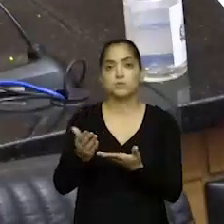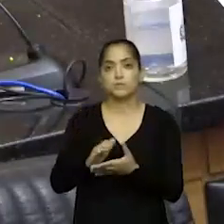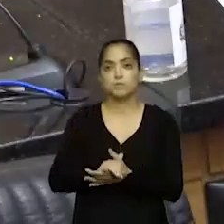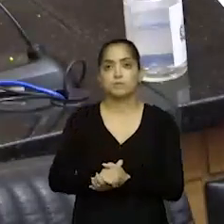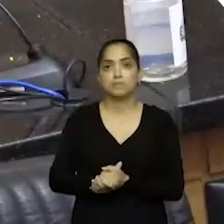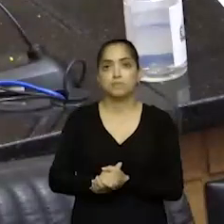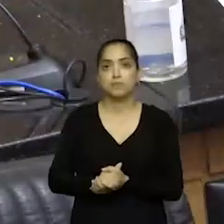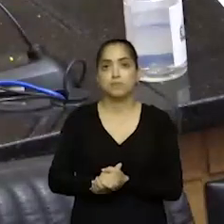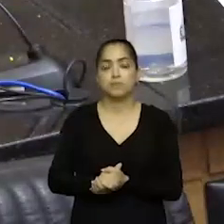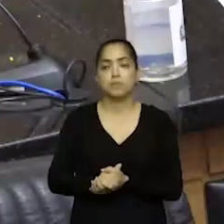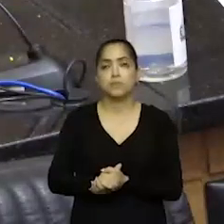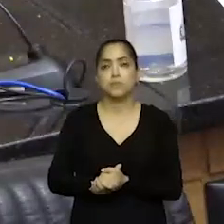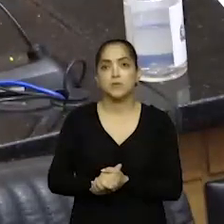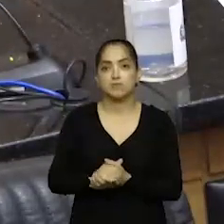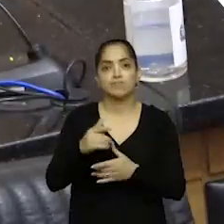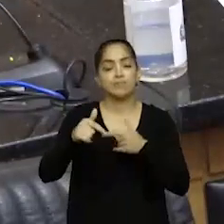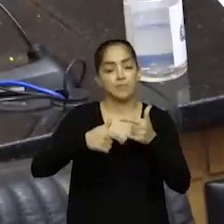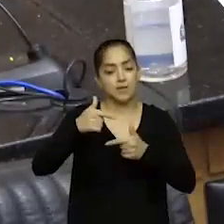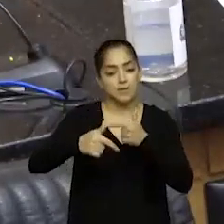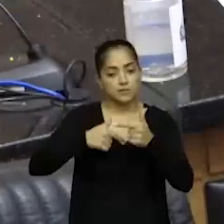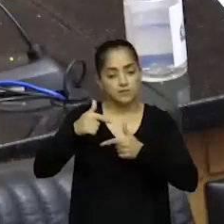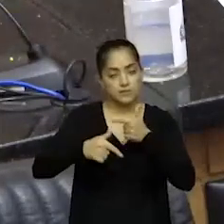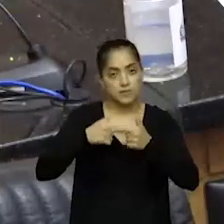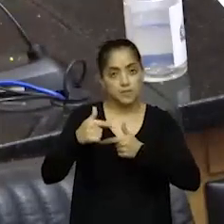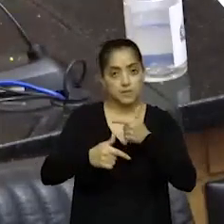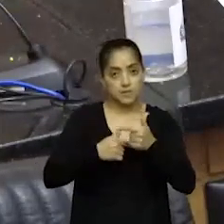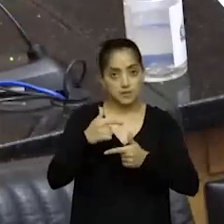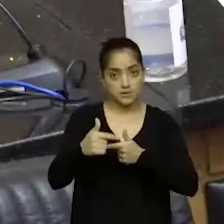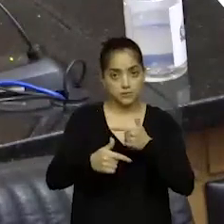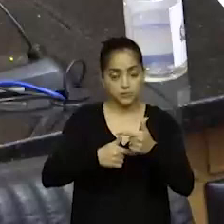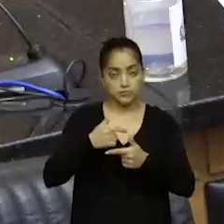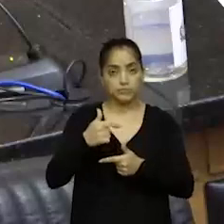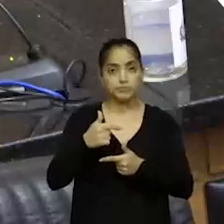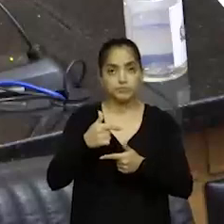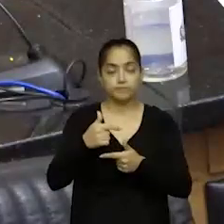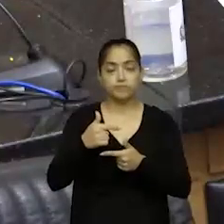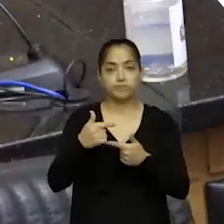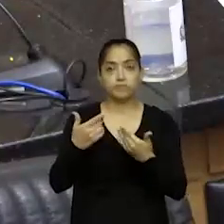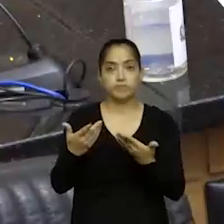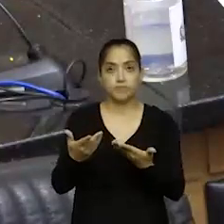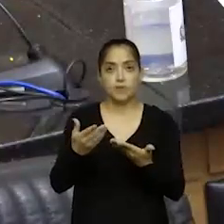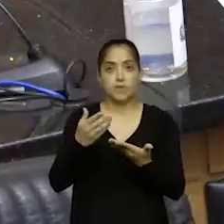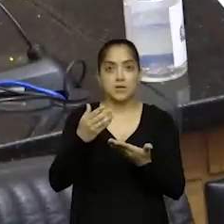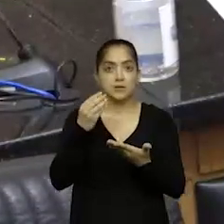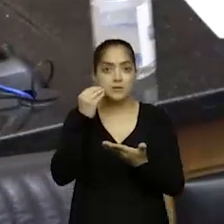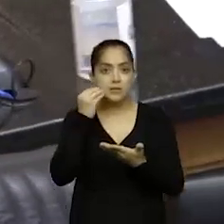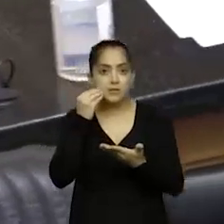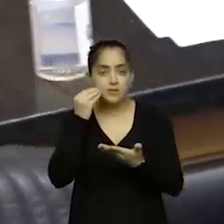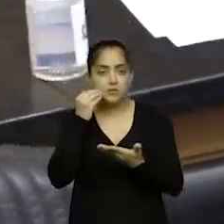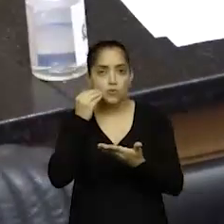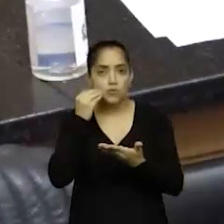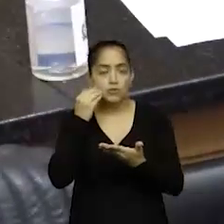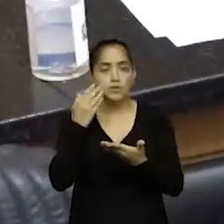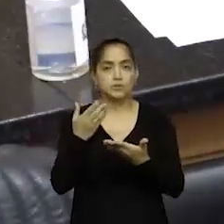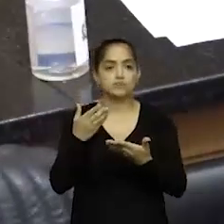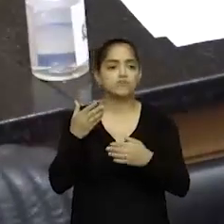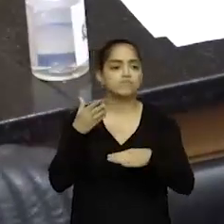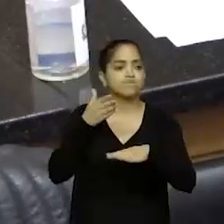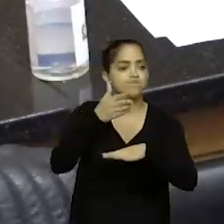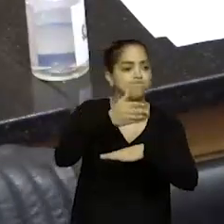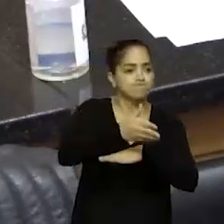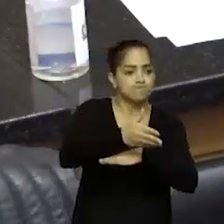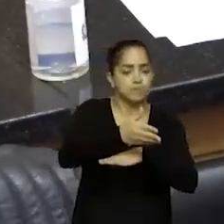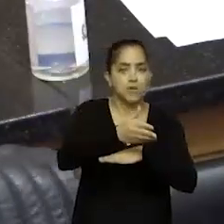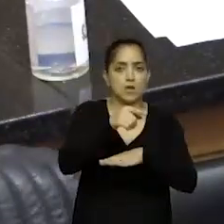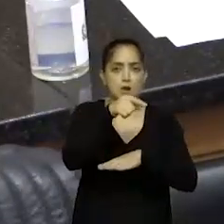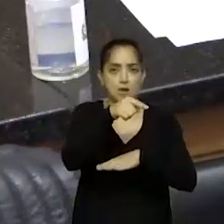O senhor que estava trabalhando, uma intuição, ele tentou abordar o vagabundo, e então